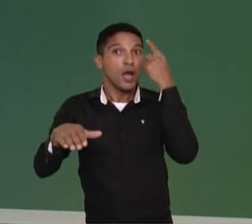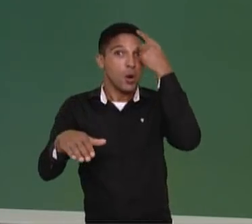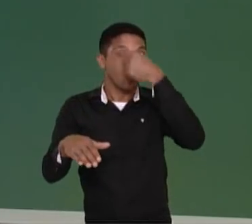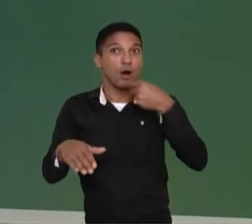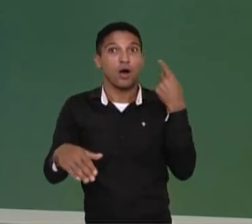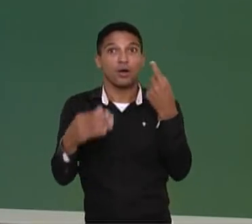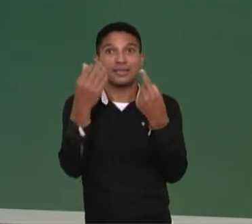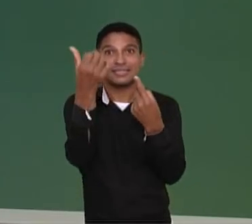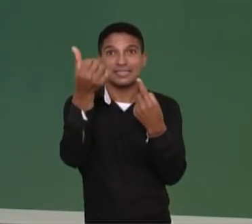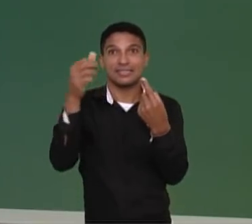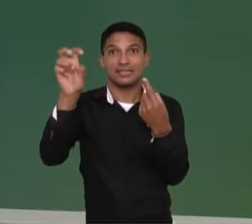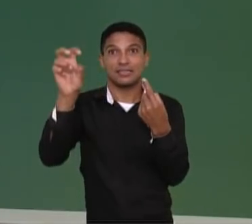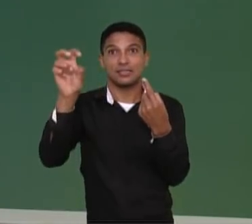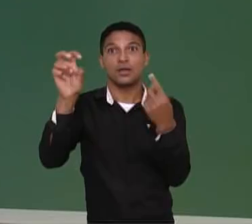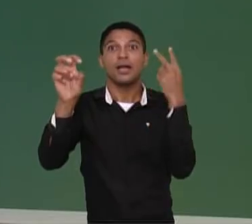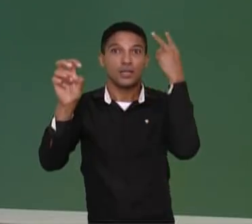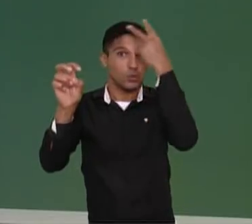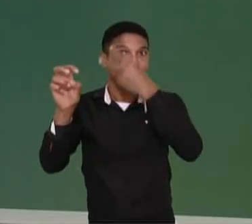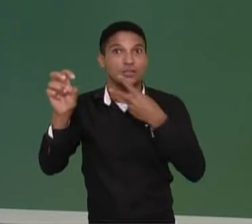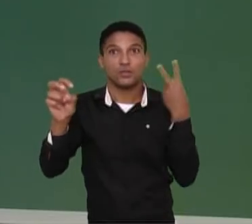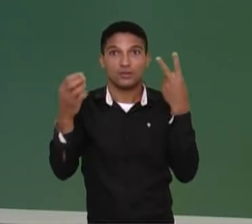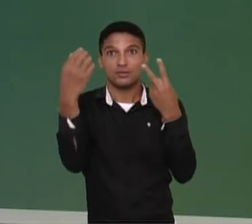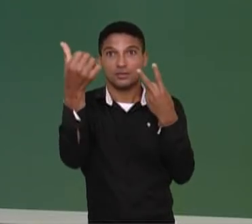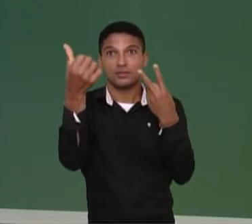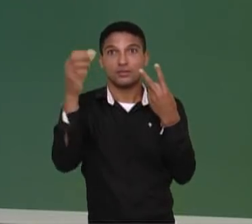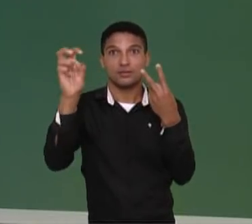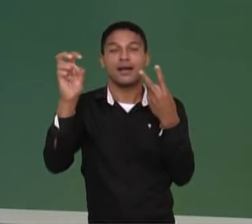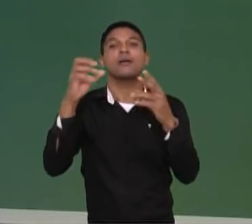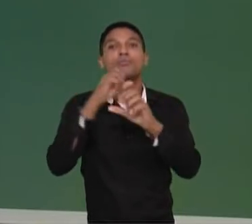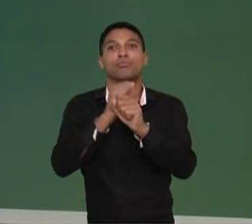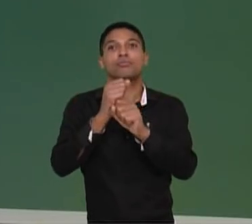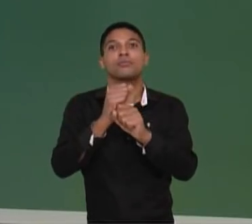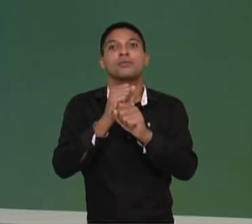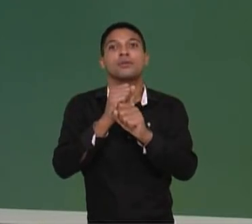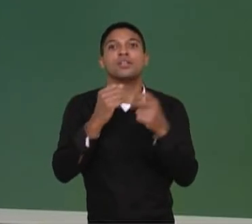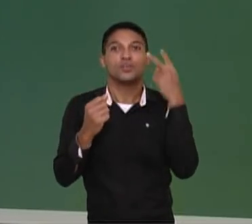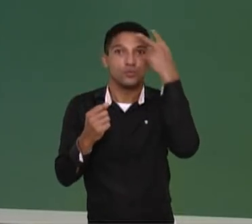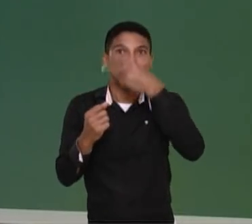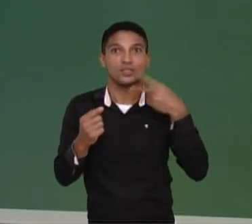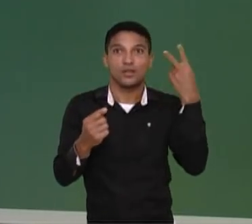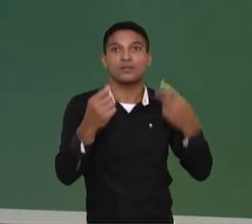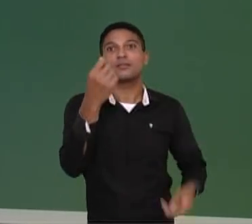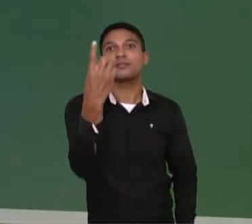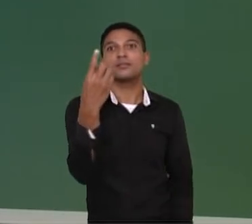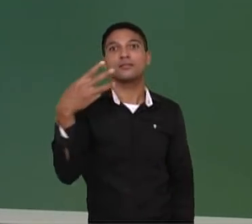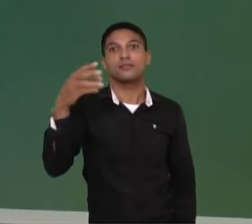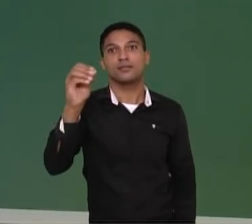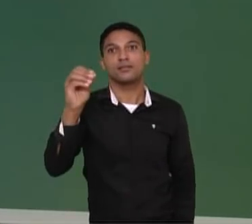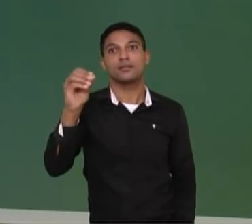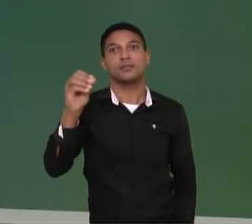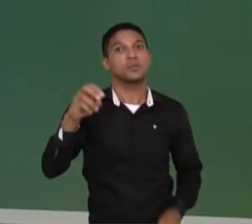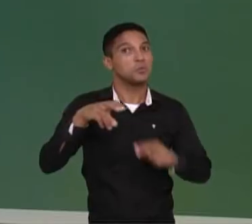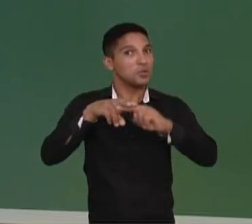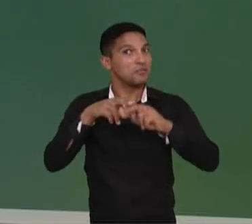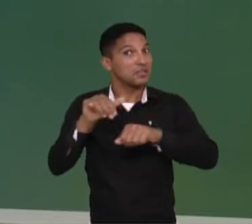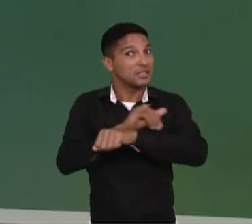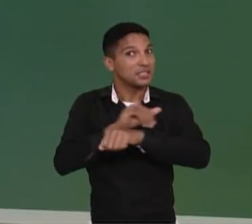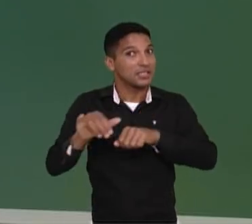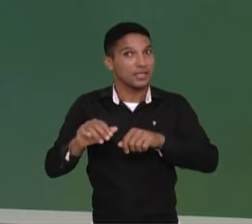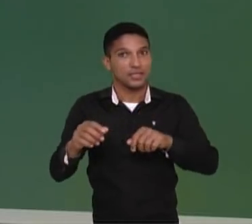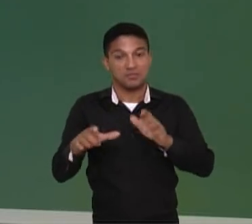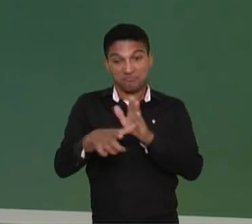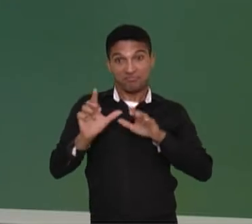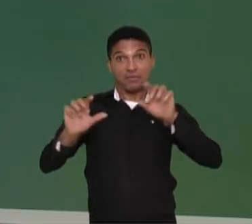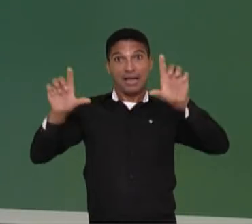Então, a cada 2 horas ele vai andar 130 km. Né? Então, vejamos aí como é que você deveria ter